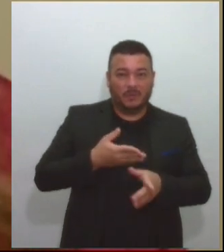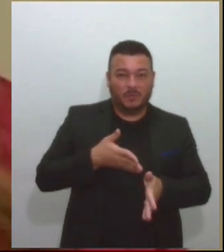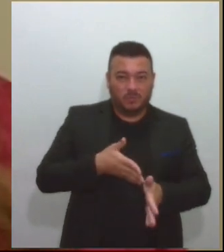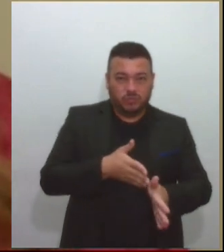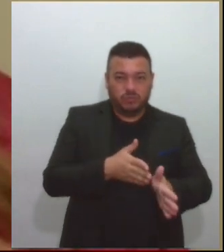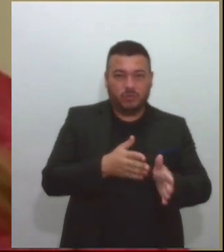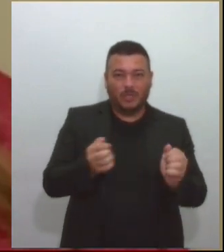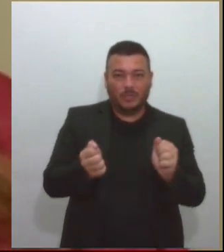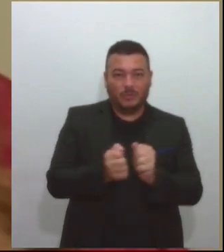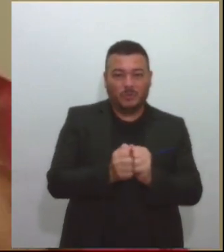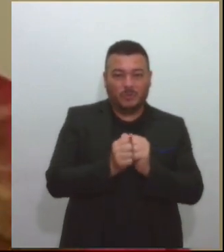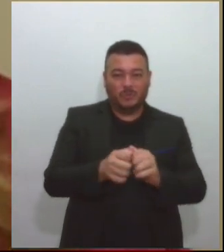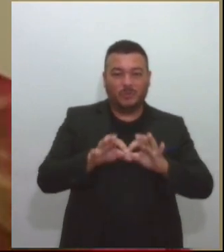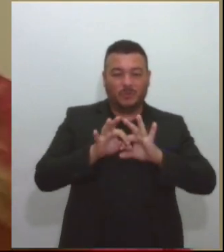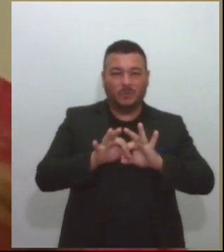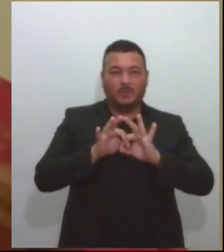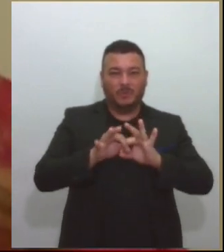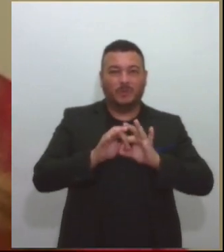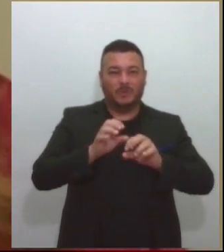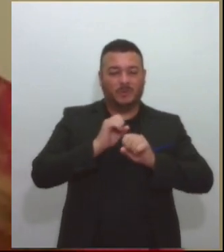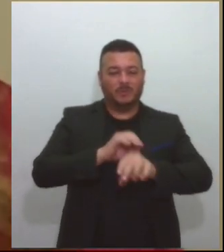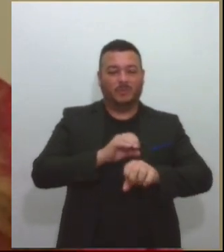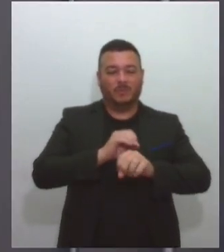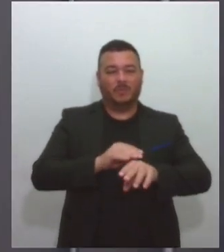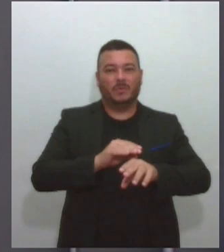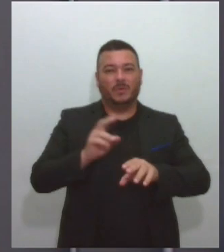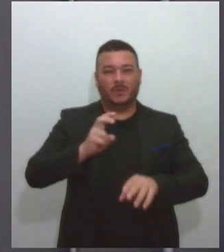dados com a educação. Educação e cultura.